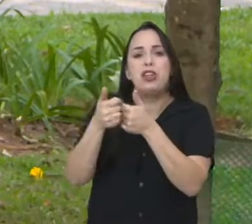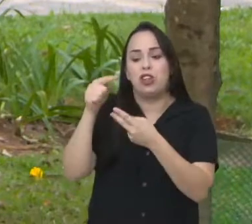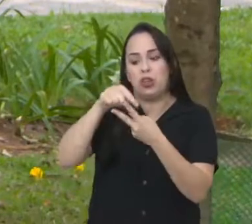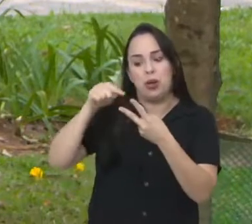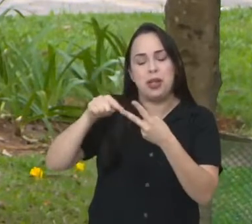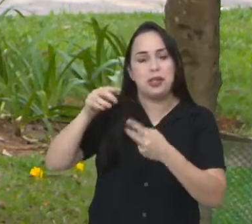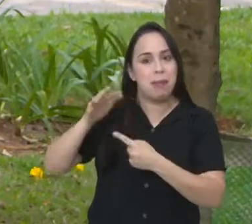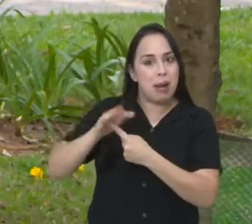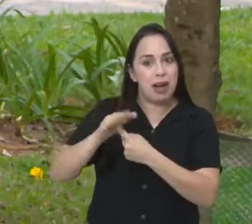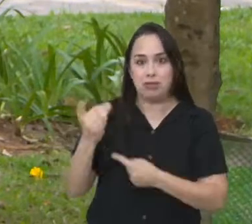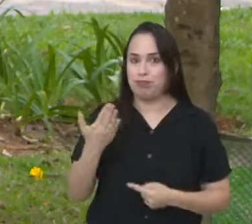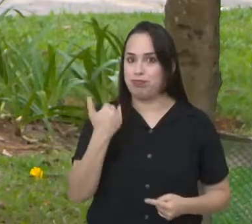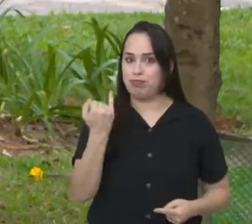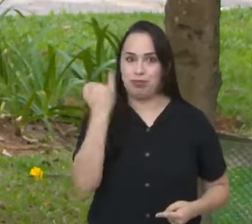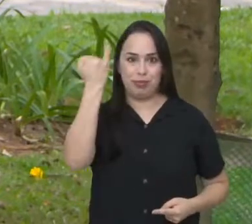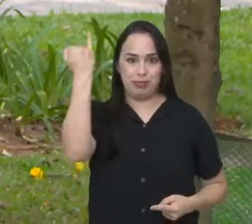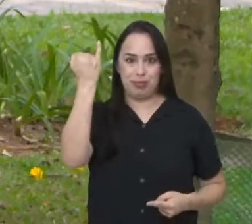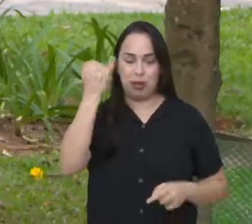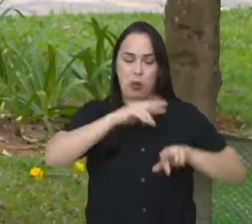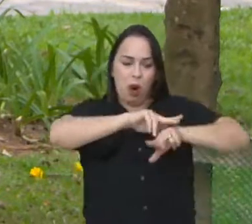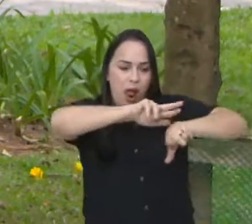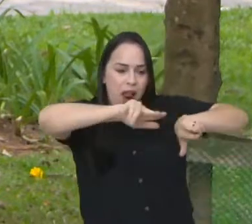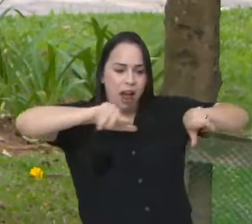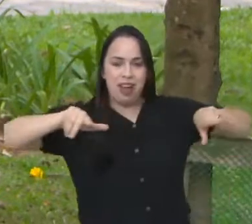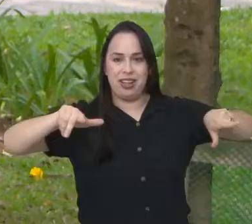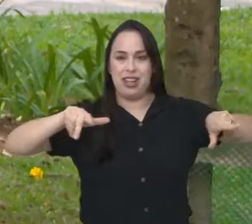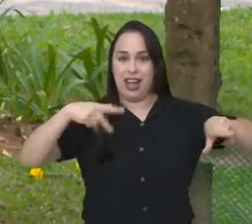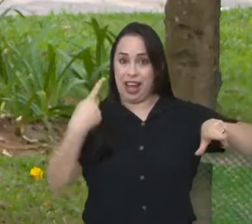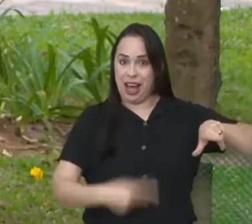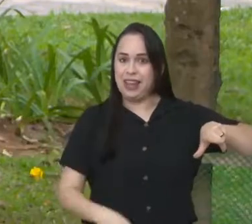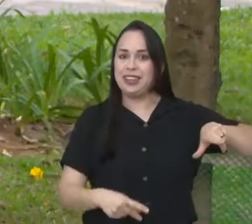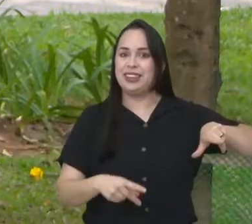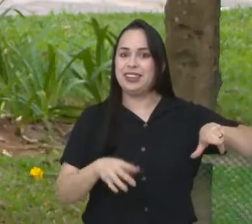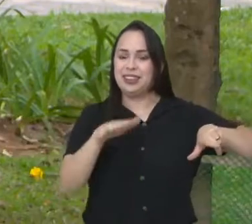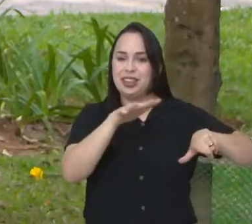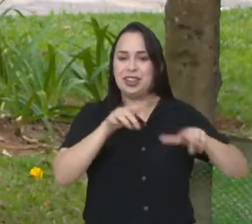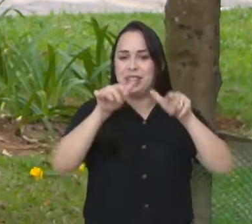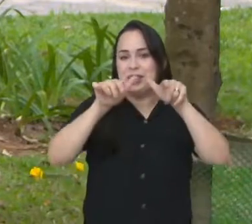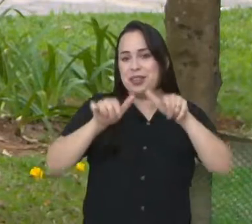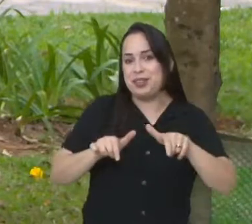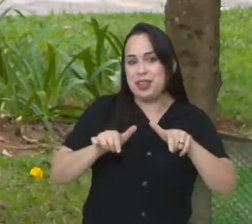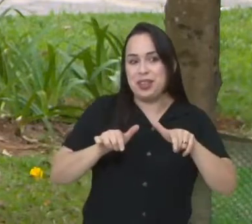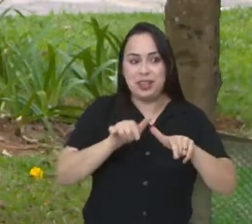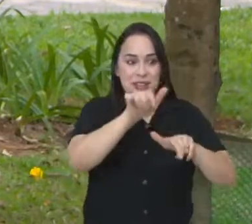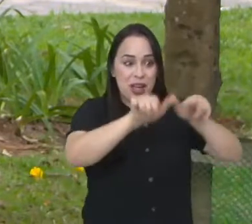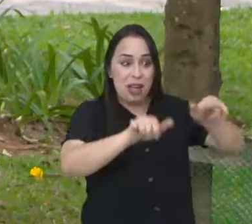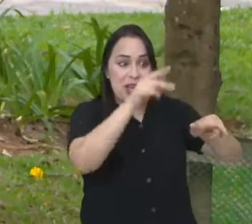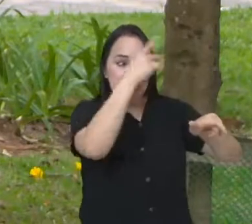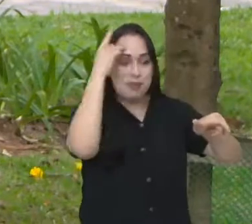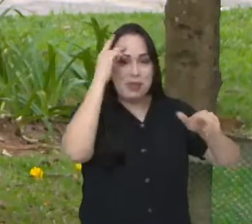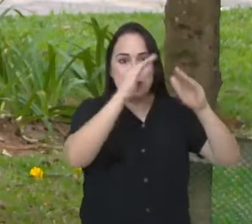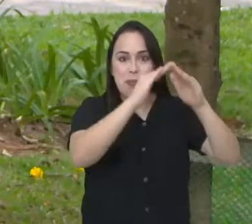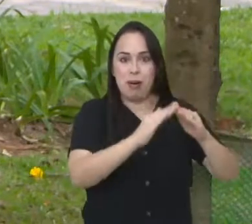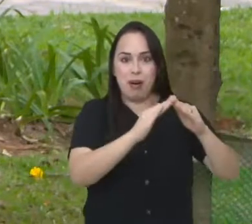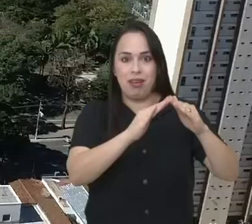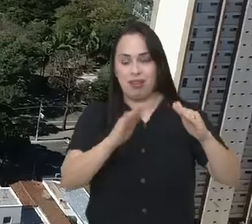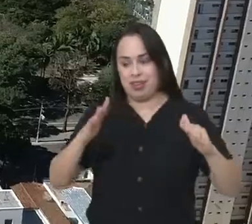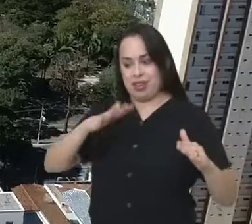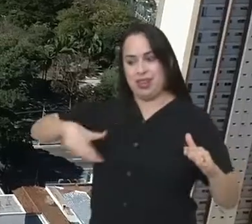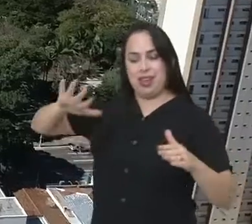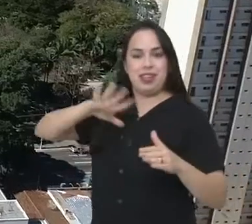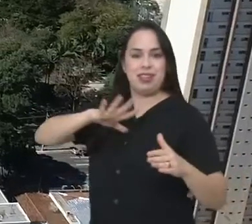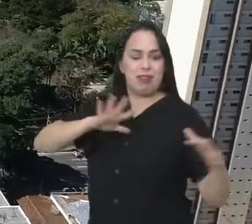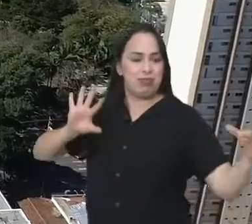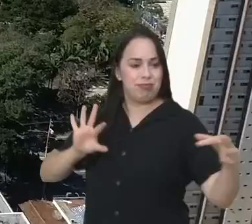importantes parques. O cenário é diverso, o que faz o Jardim São Dimas um lugar de conexão dos moradores com a cidade.